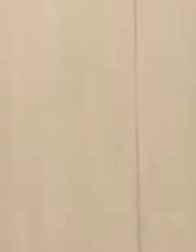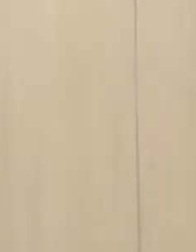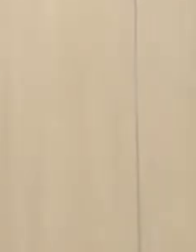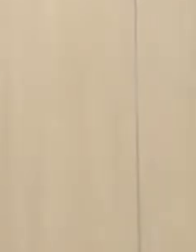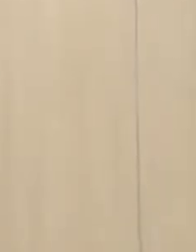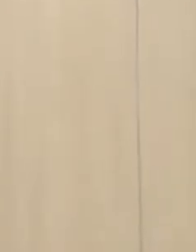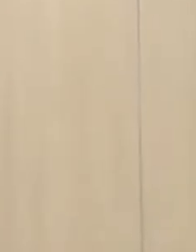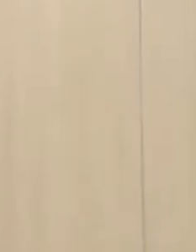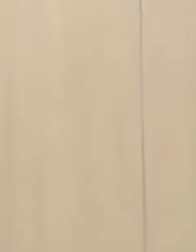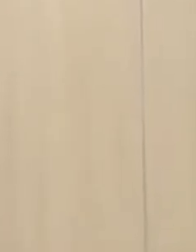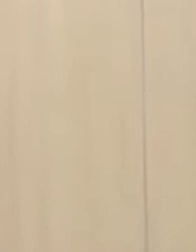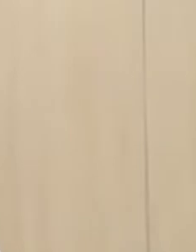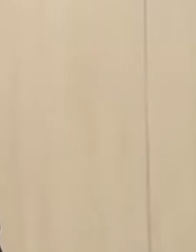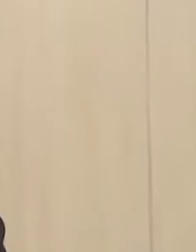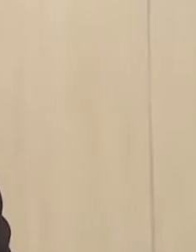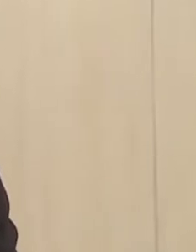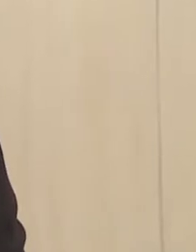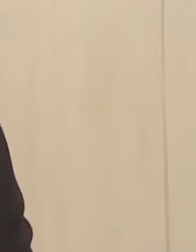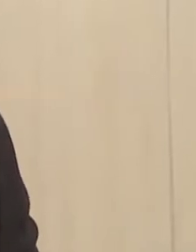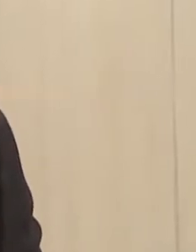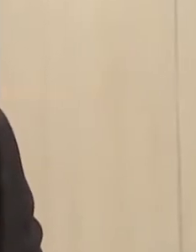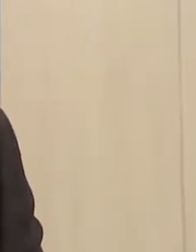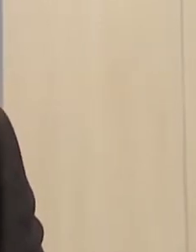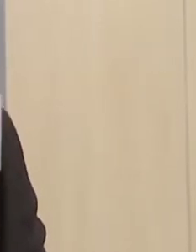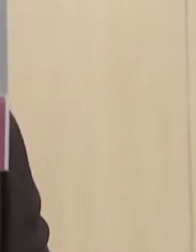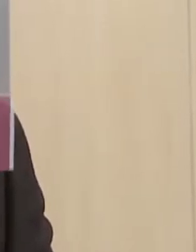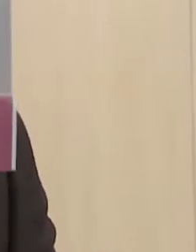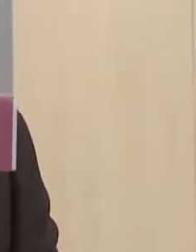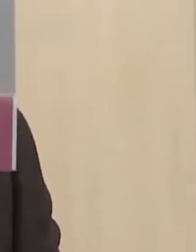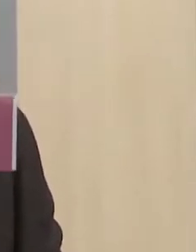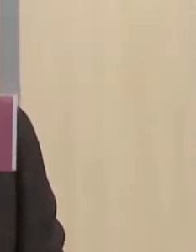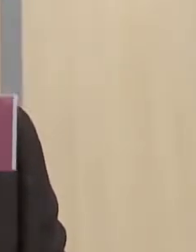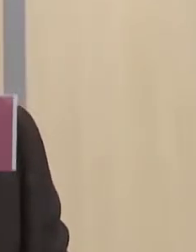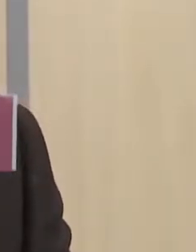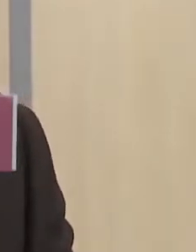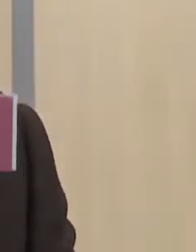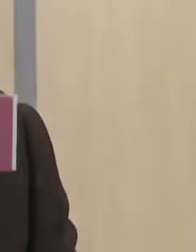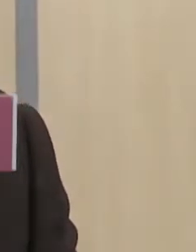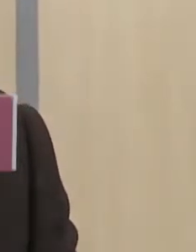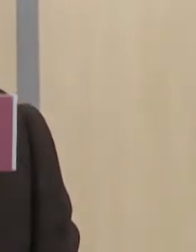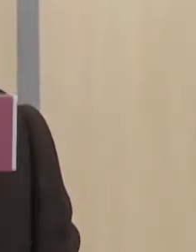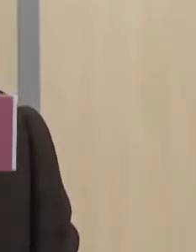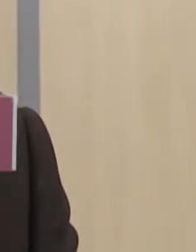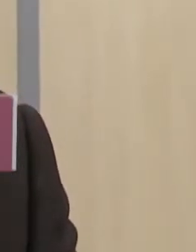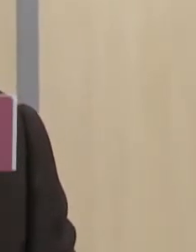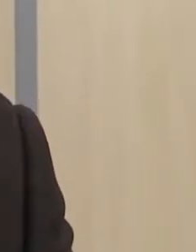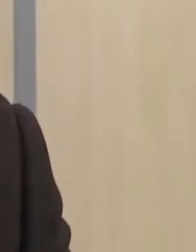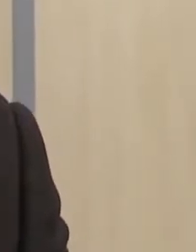Senhor Ariberto Vieira, em memória, foi um servidor da Fundação Municipal